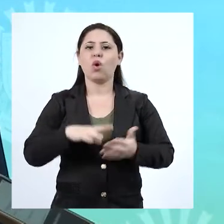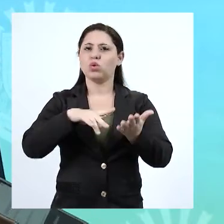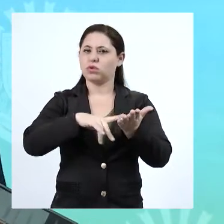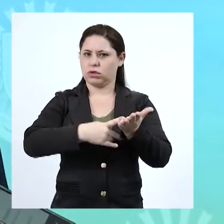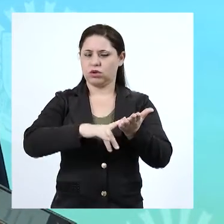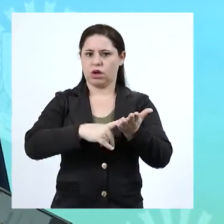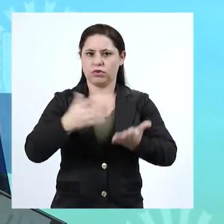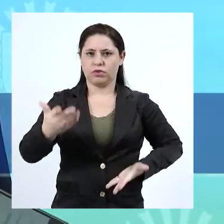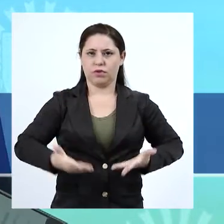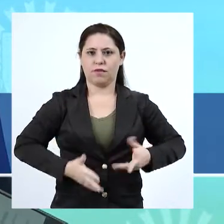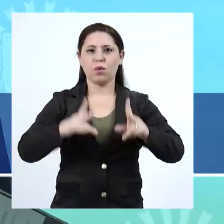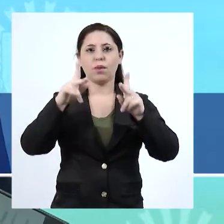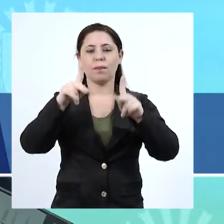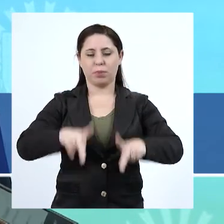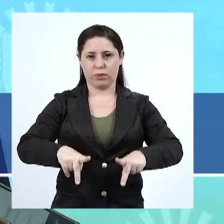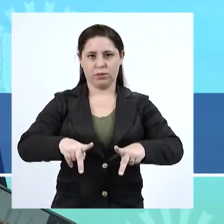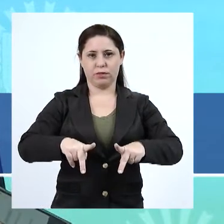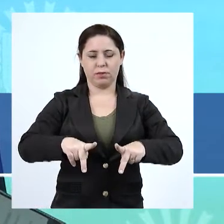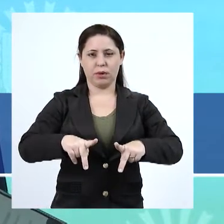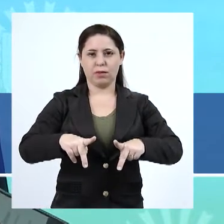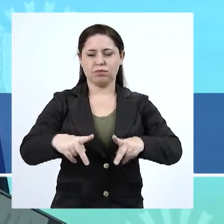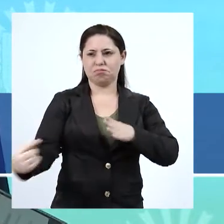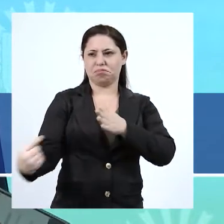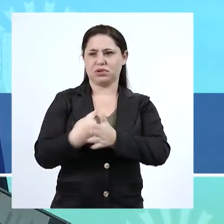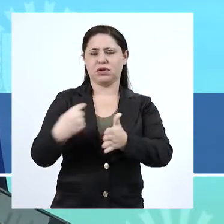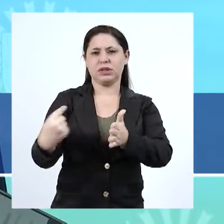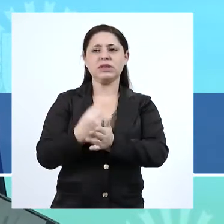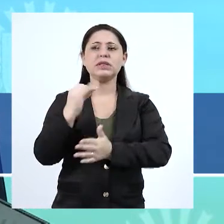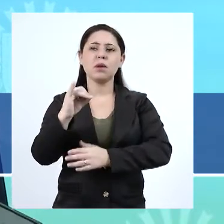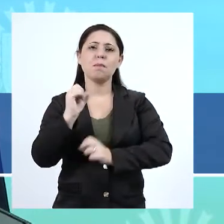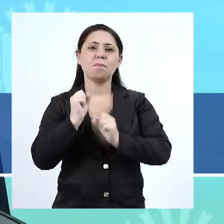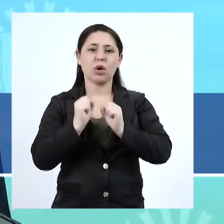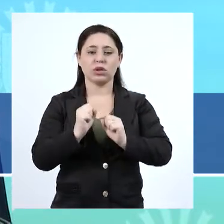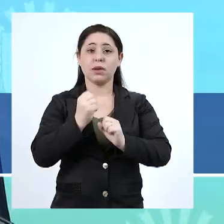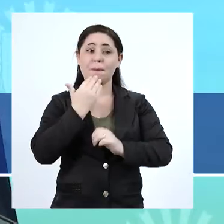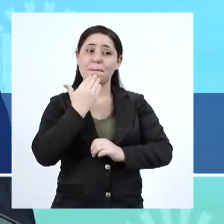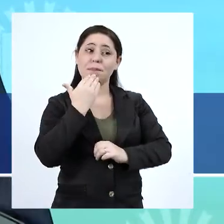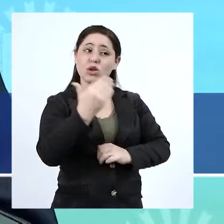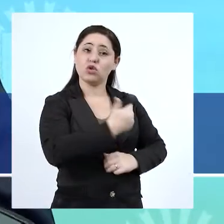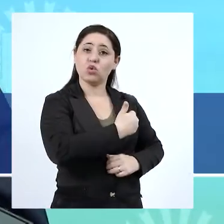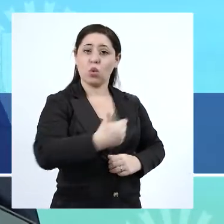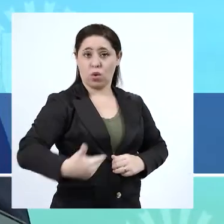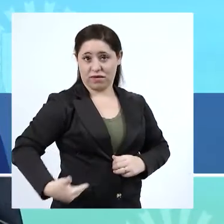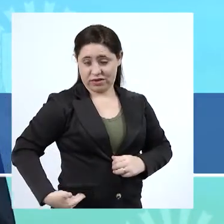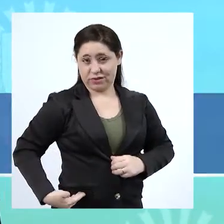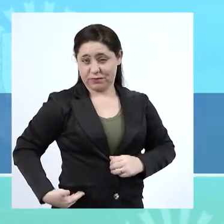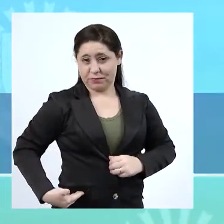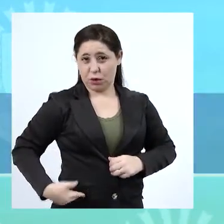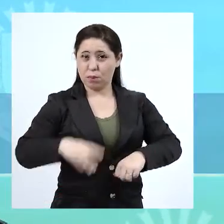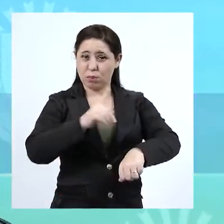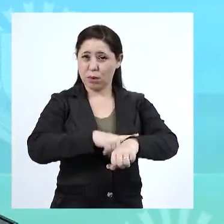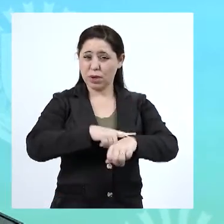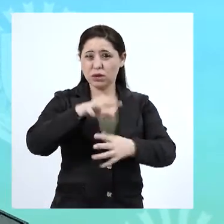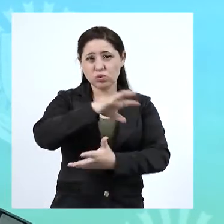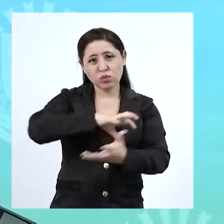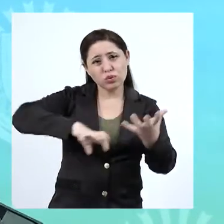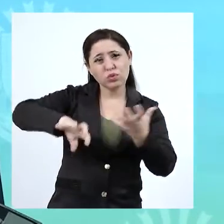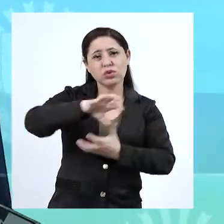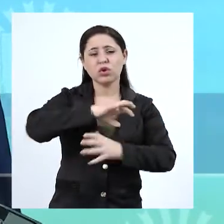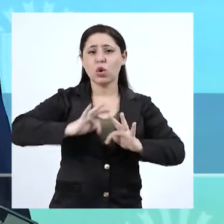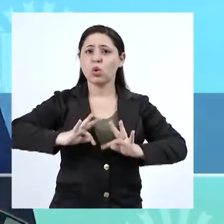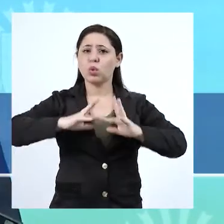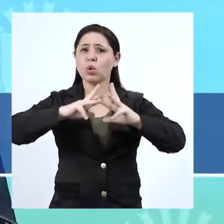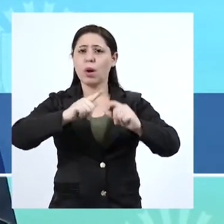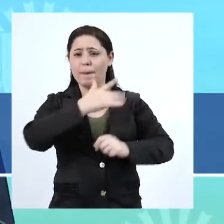Os sindicatos dos servidores públicos nos questionando da possibilidade da gente pedir ao governador, num momento de